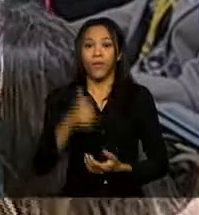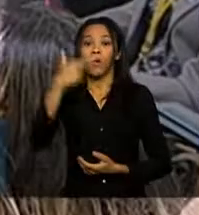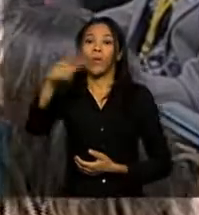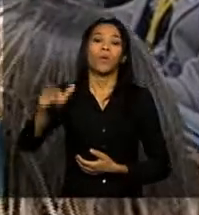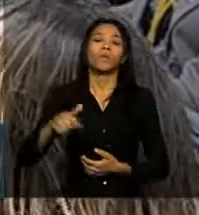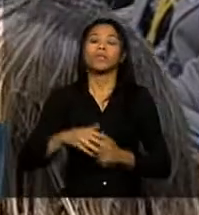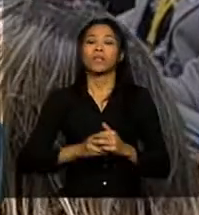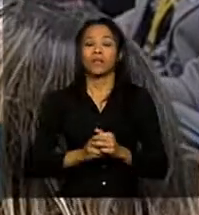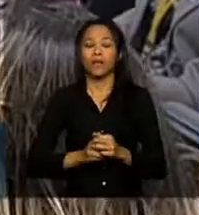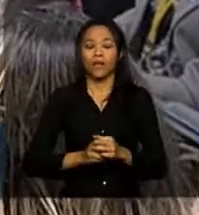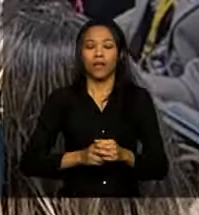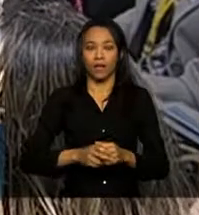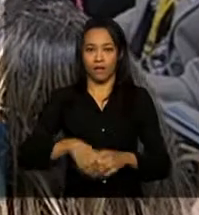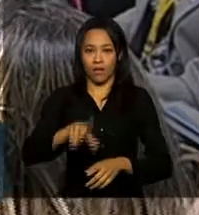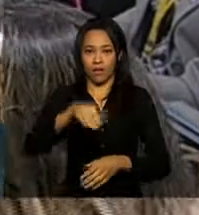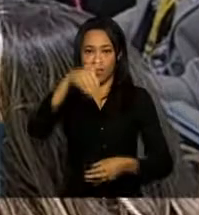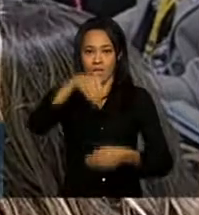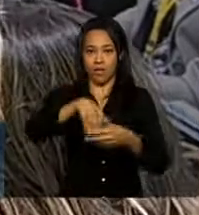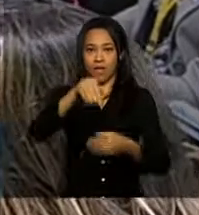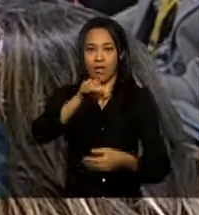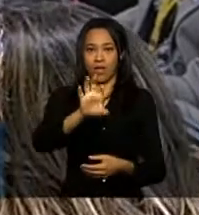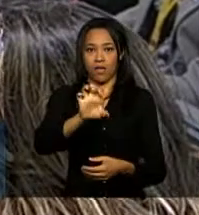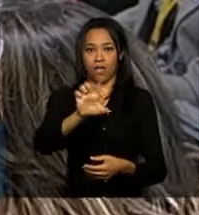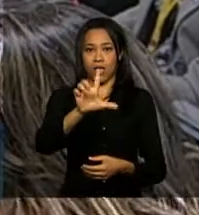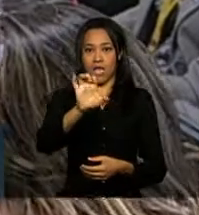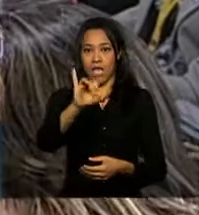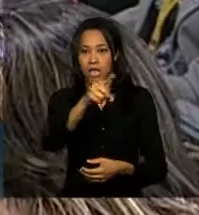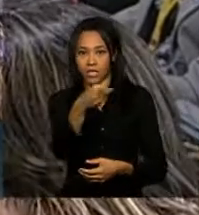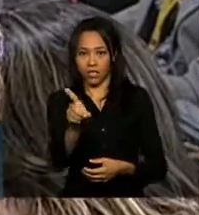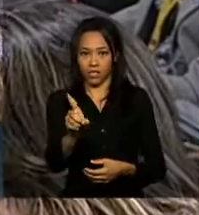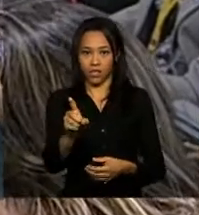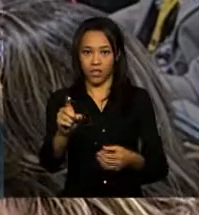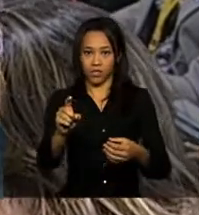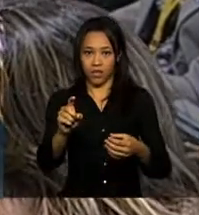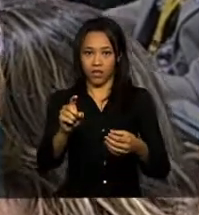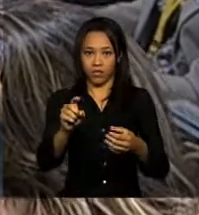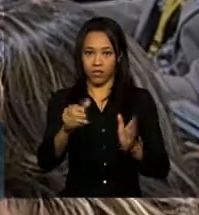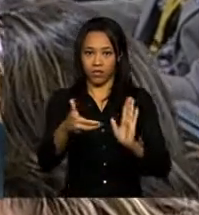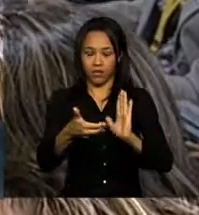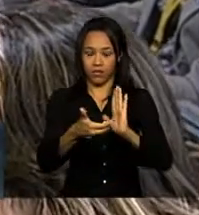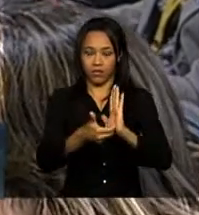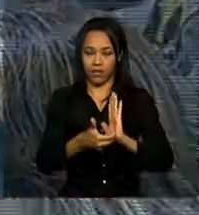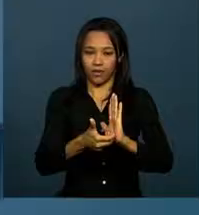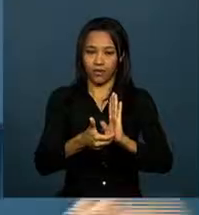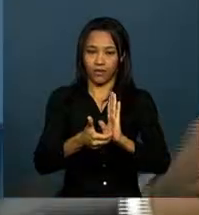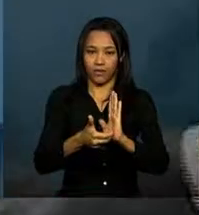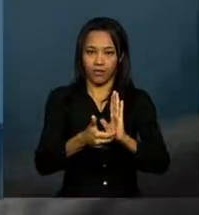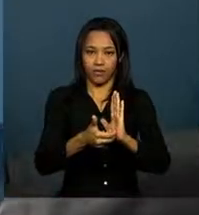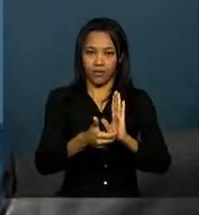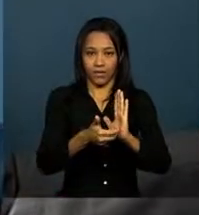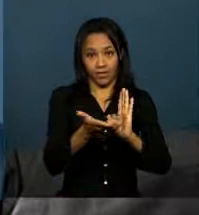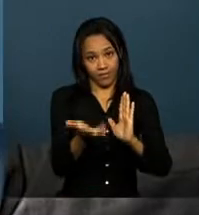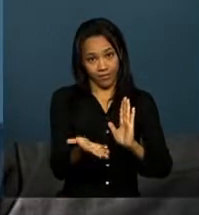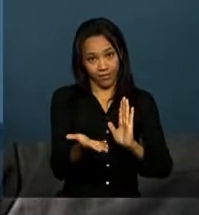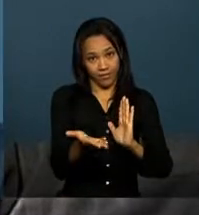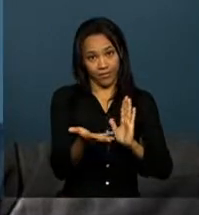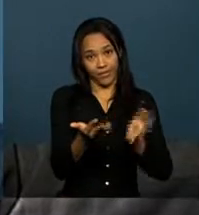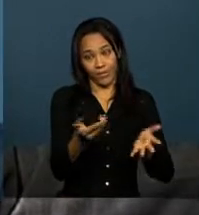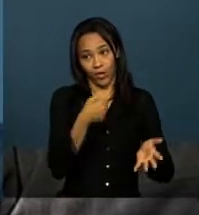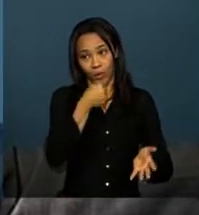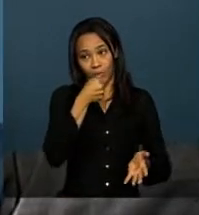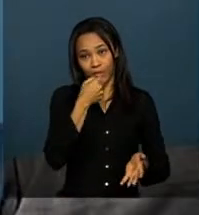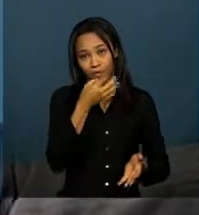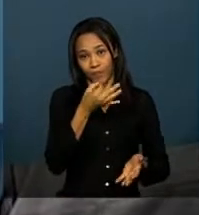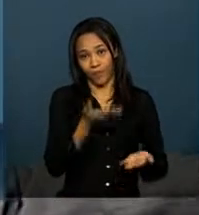na Câmara, como o governo está fazendo para aplacar a candidatura do Cunha? Olha, aí eu passo para o